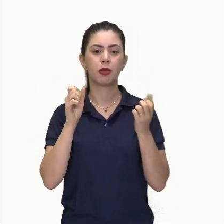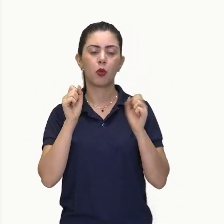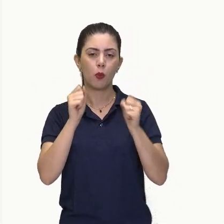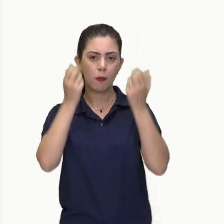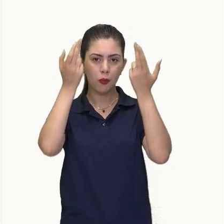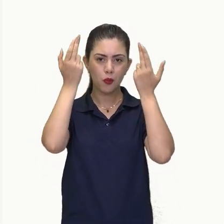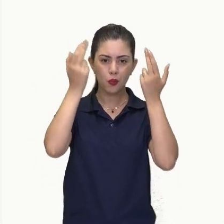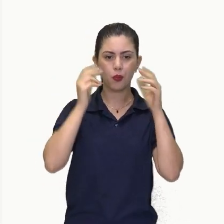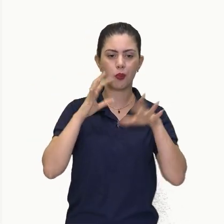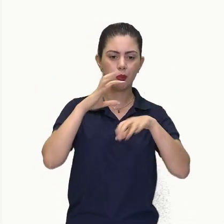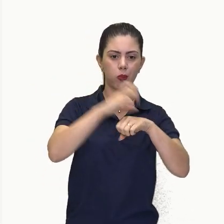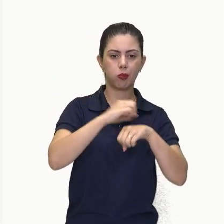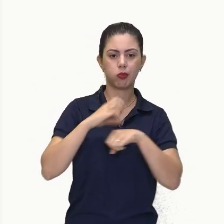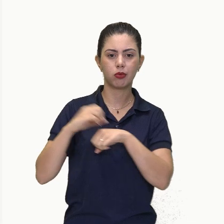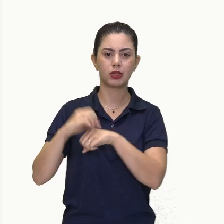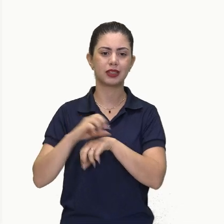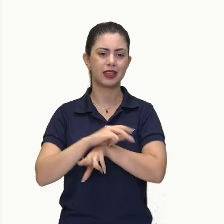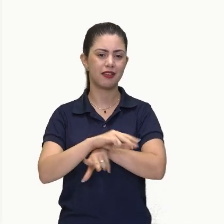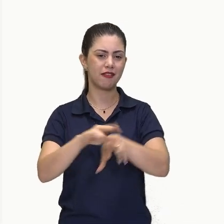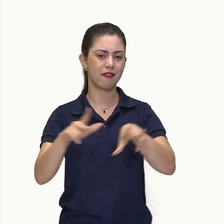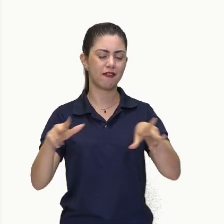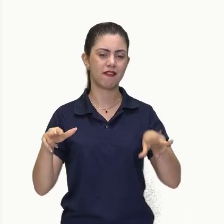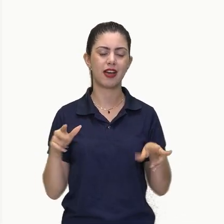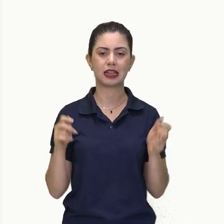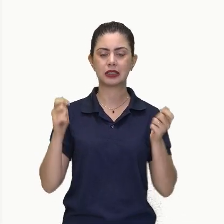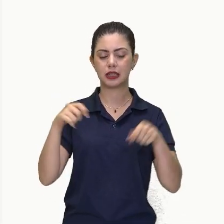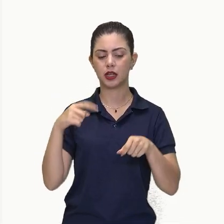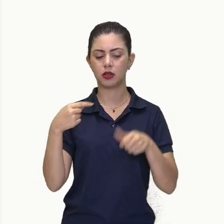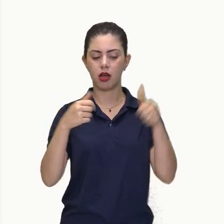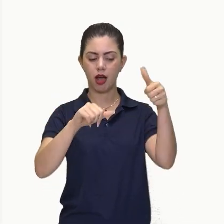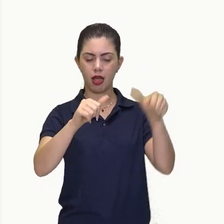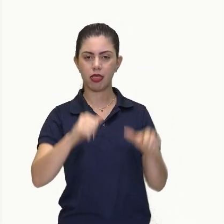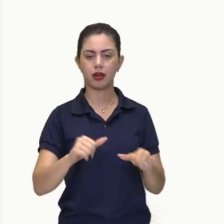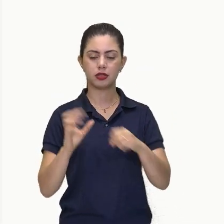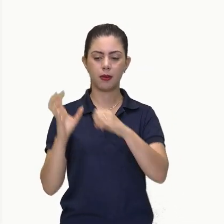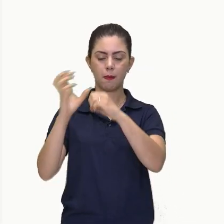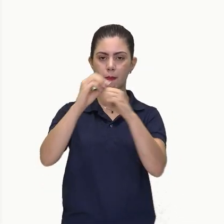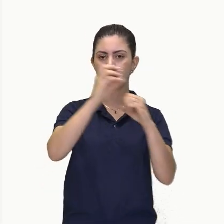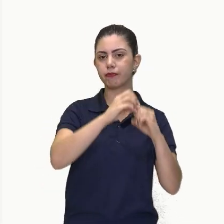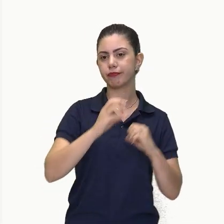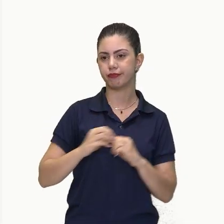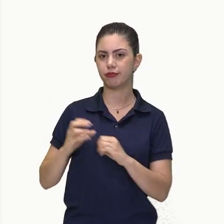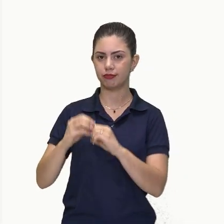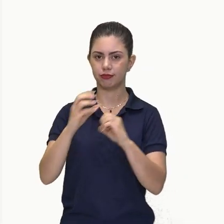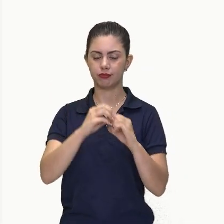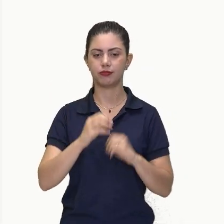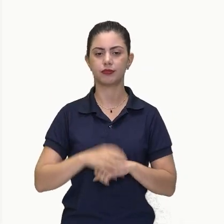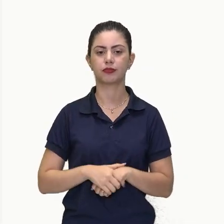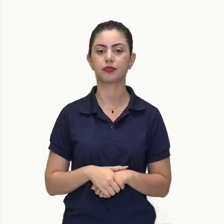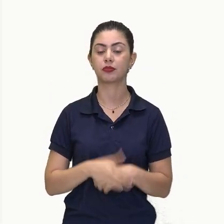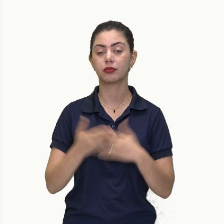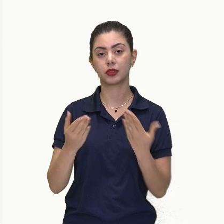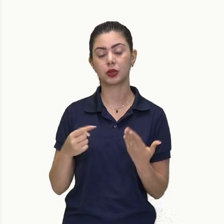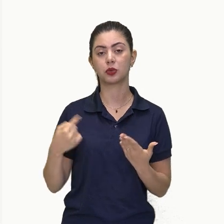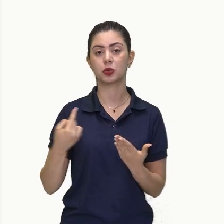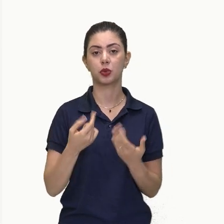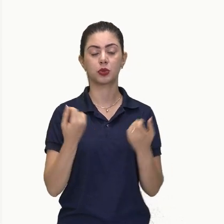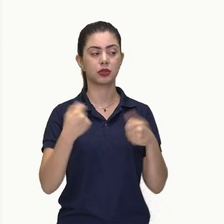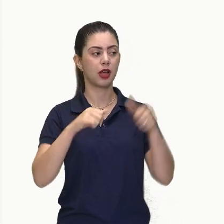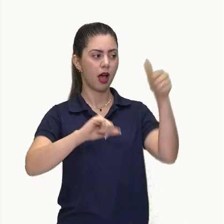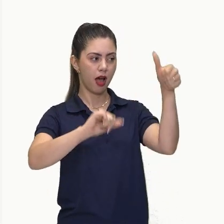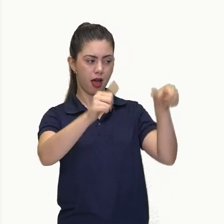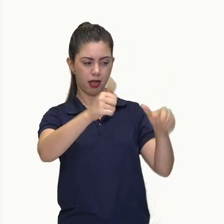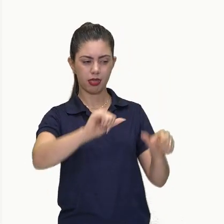Né? Então, existem várias opções aqui para a gente analisar numa teia alimentar. Tá bom? Então, a gente pode fazer essa análise de uma